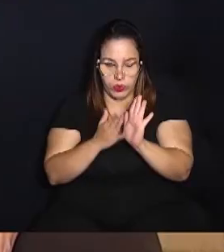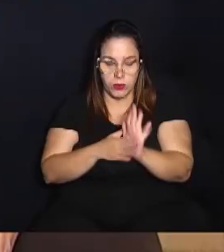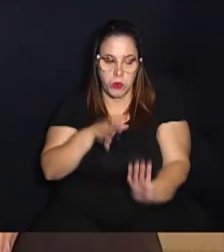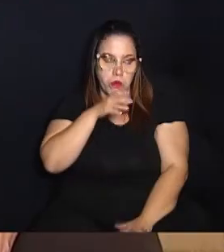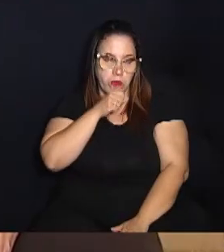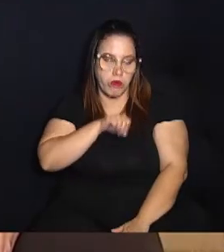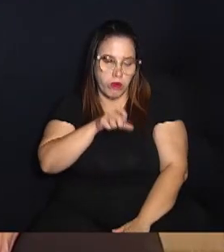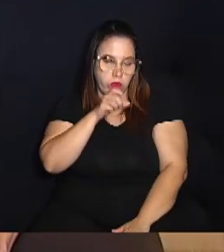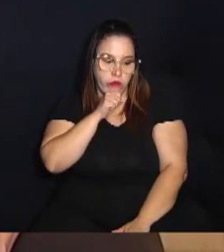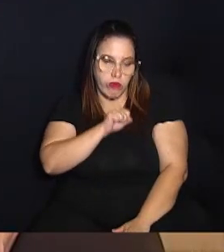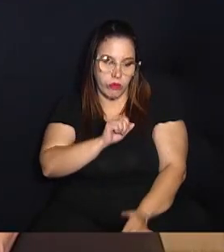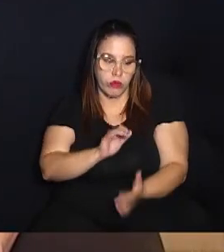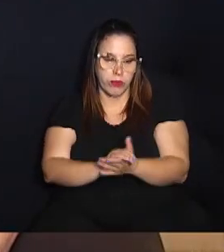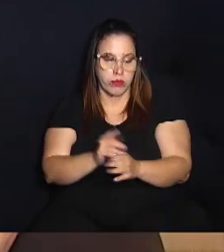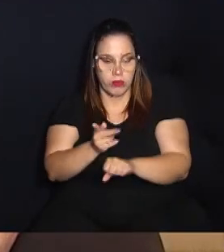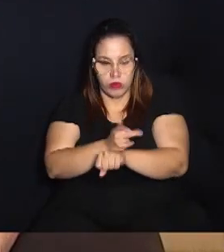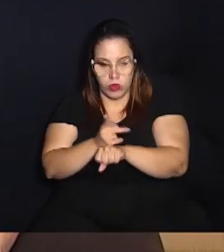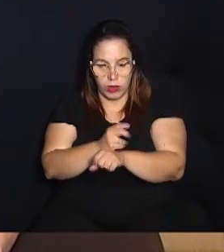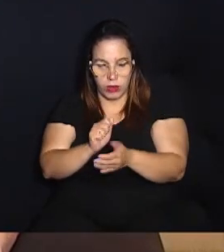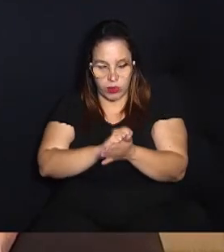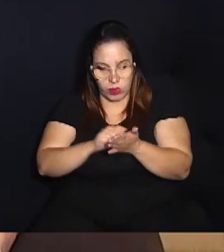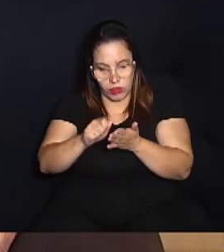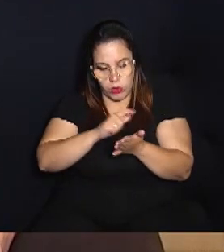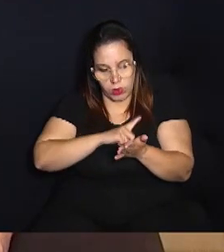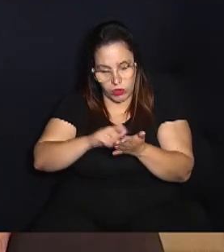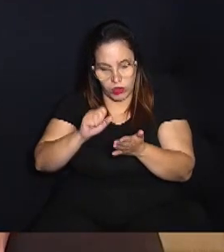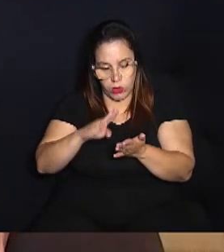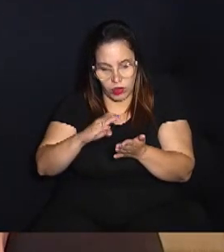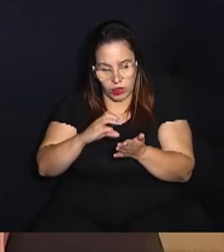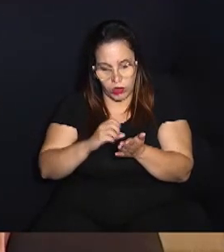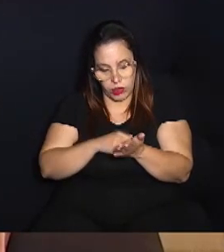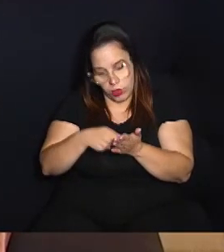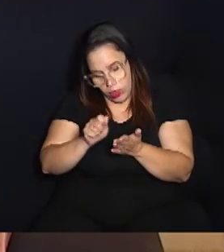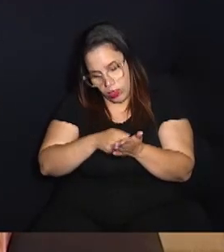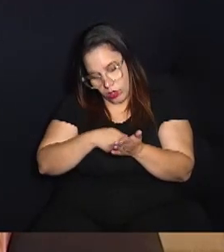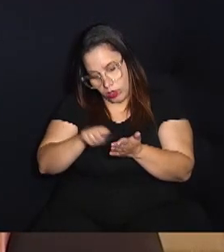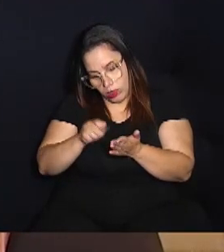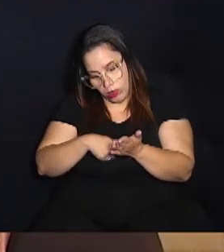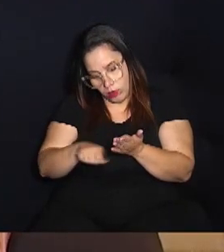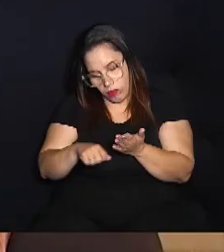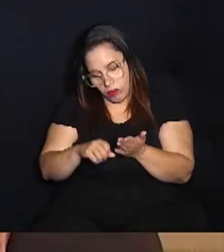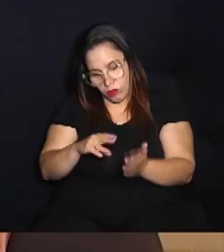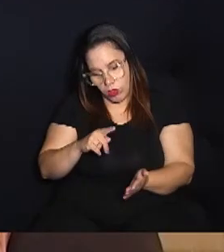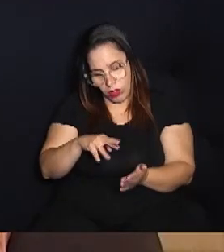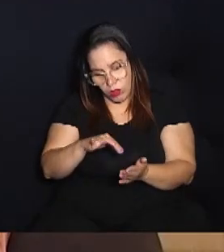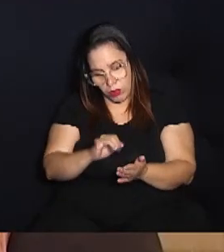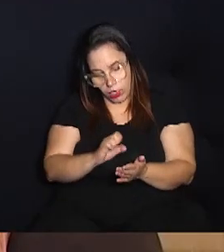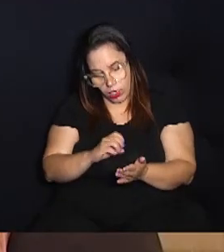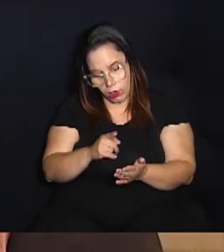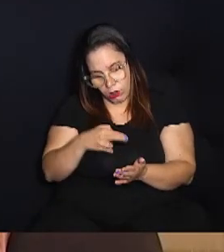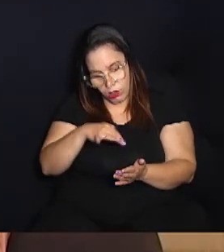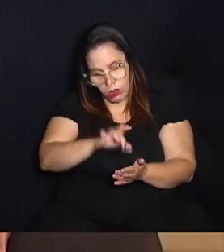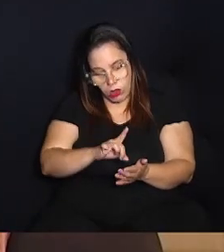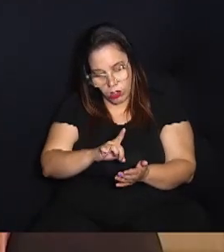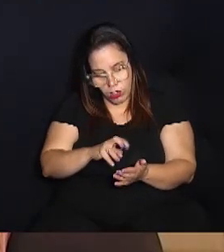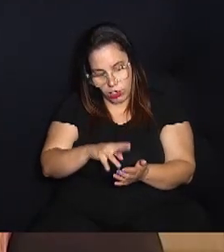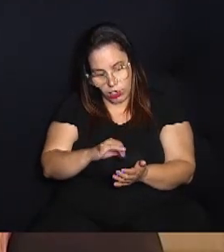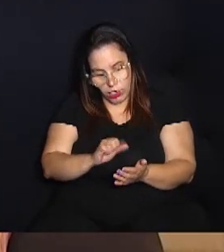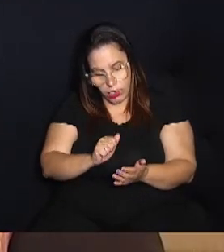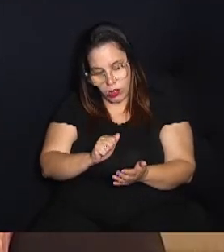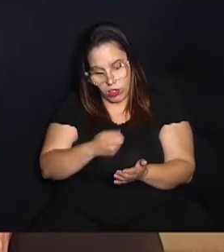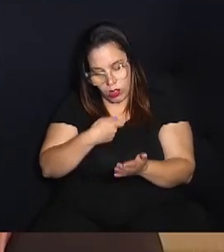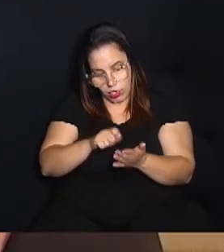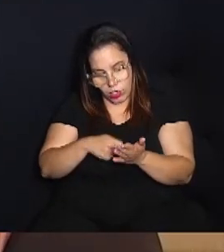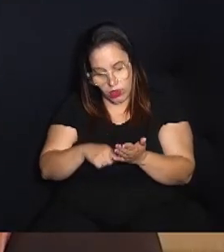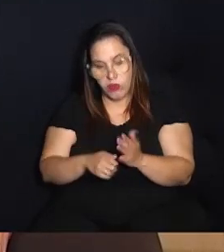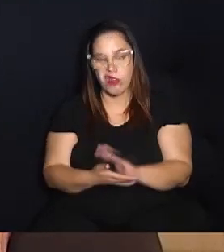Freire, que buscou alfabetizar alunos analfabetos ou semi-analfabetos